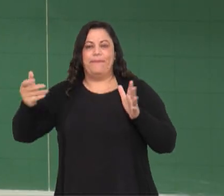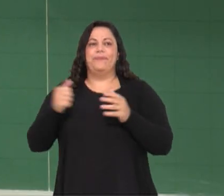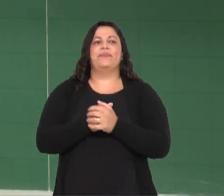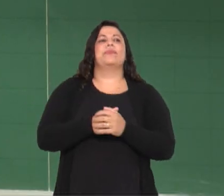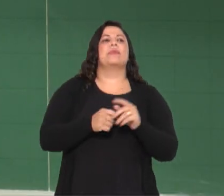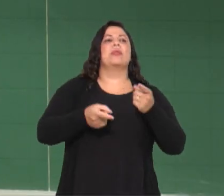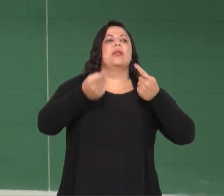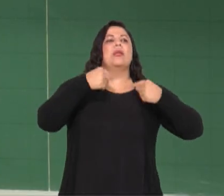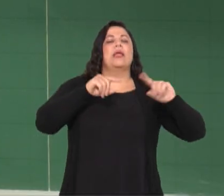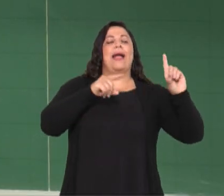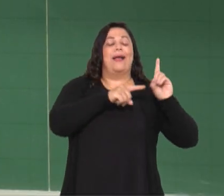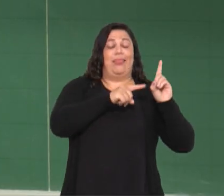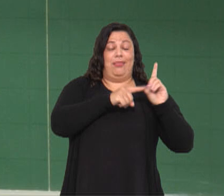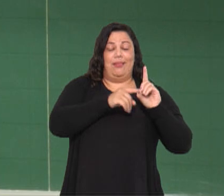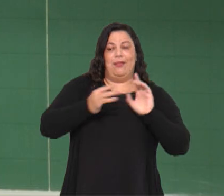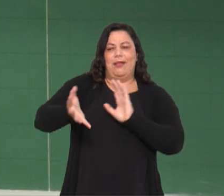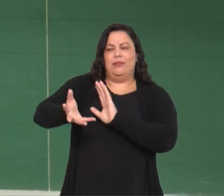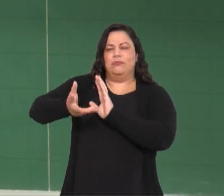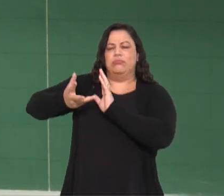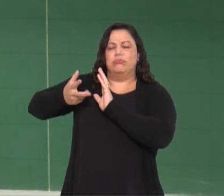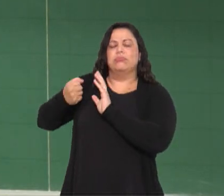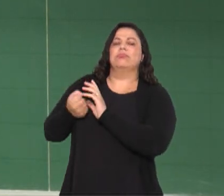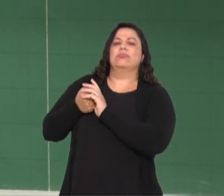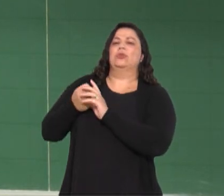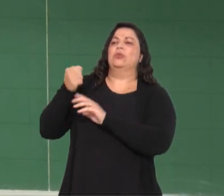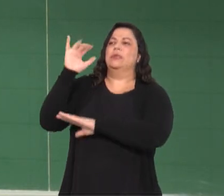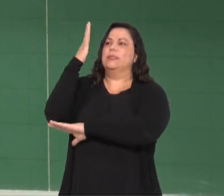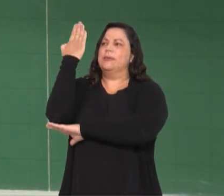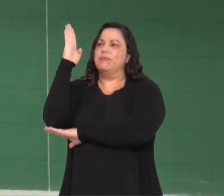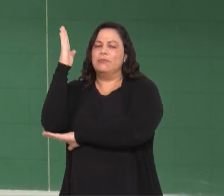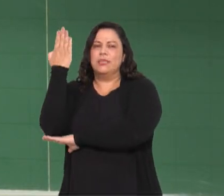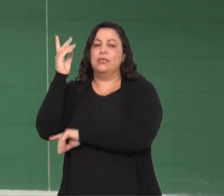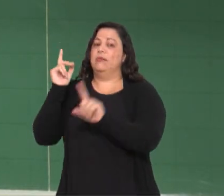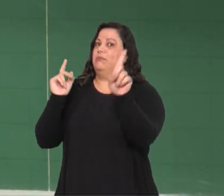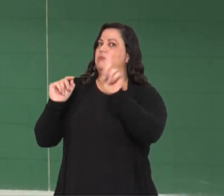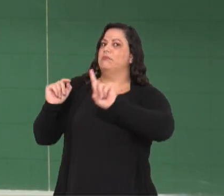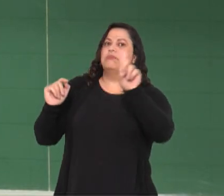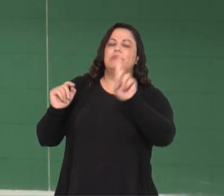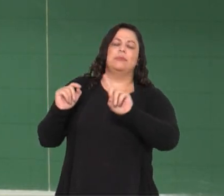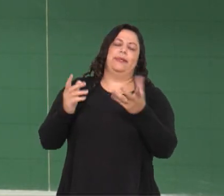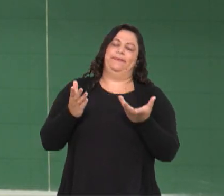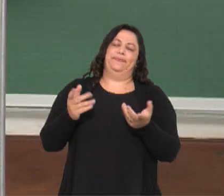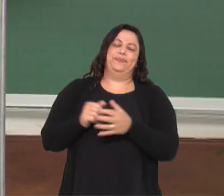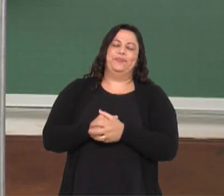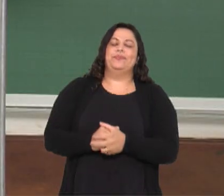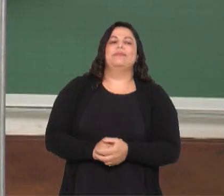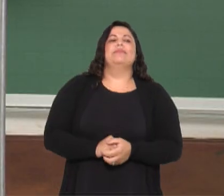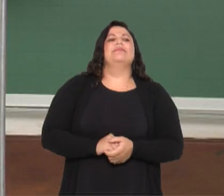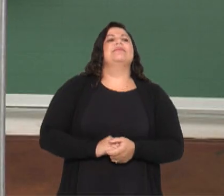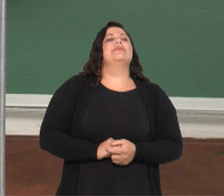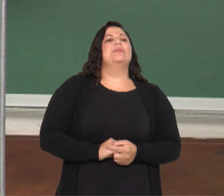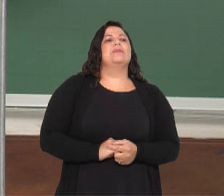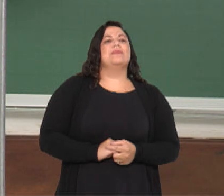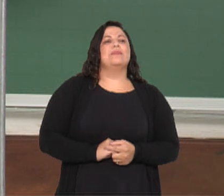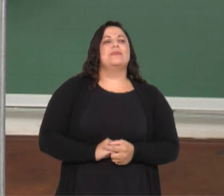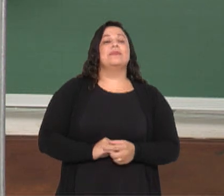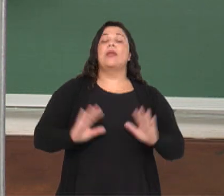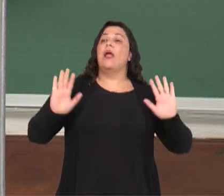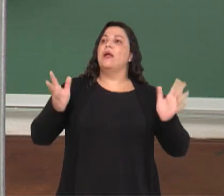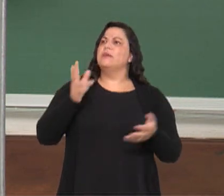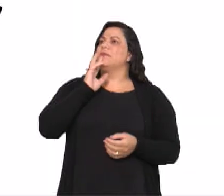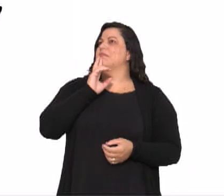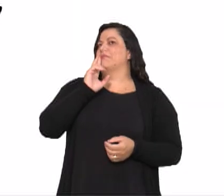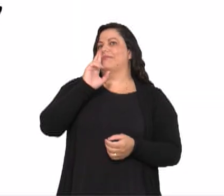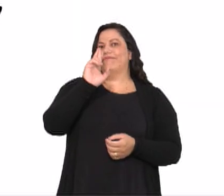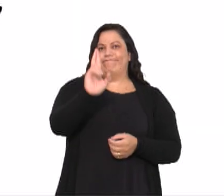da madeira é um ciclo econômico antes do café, que aconteceu concomitantemente com a erva mate. Então, como